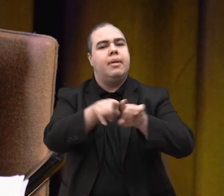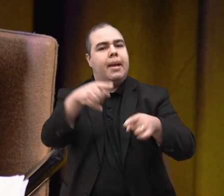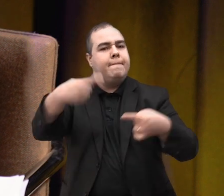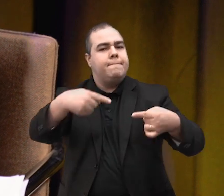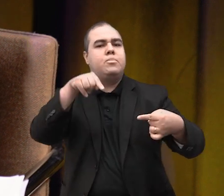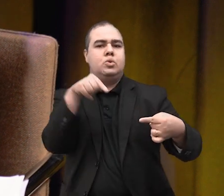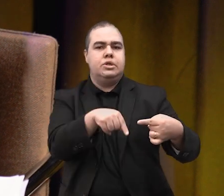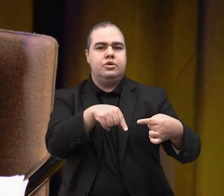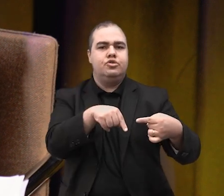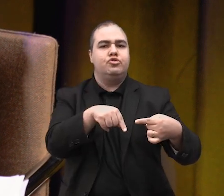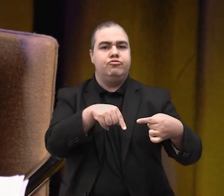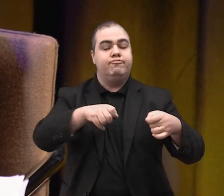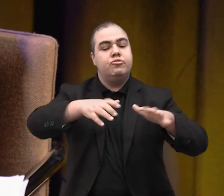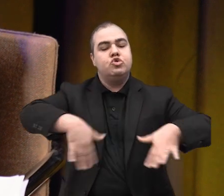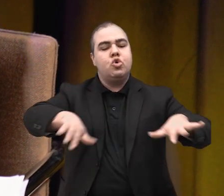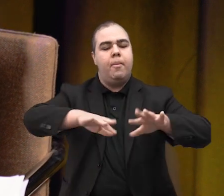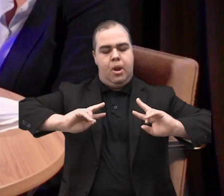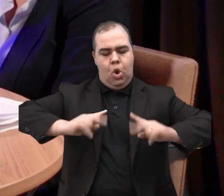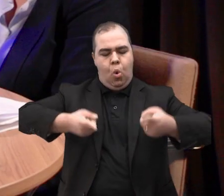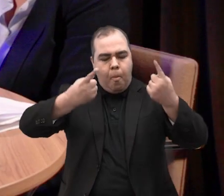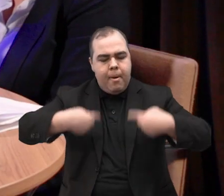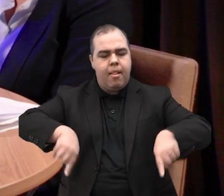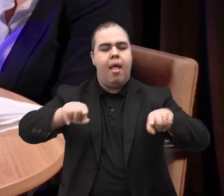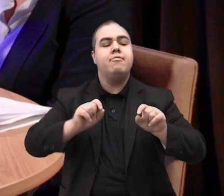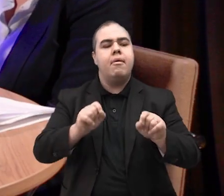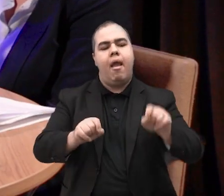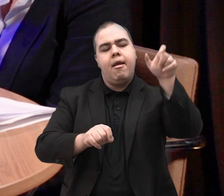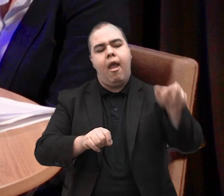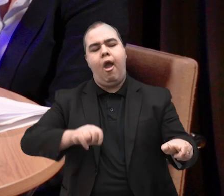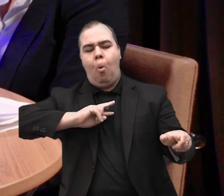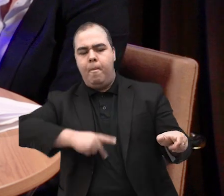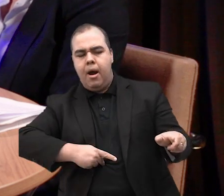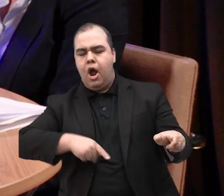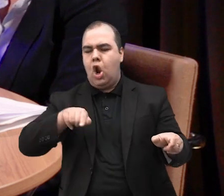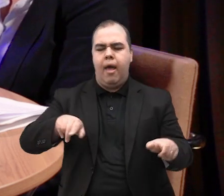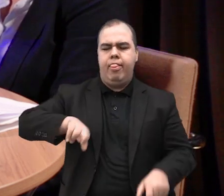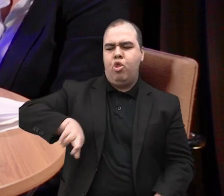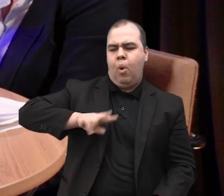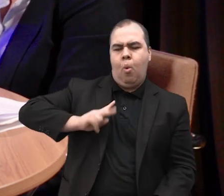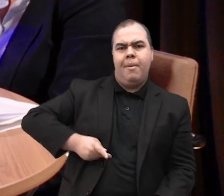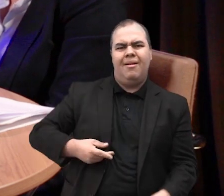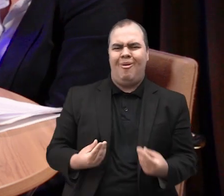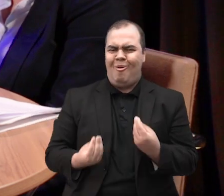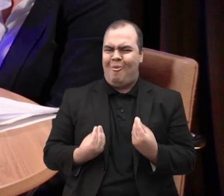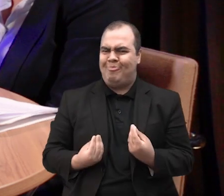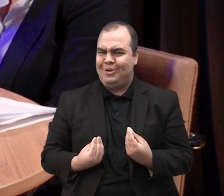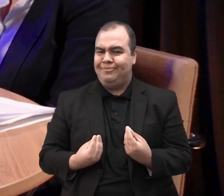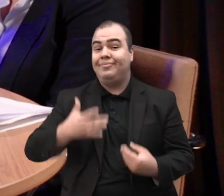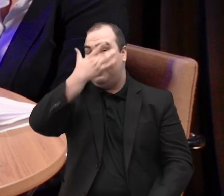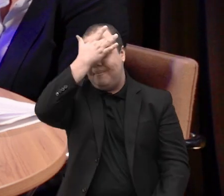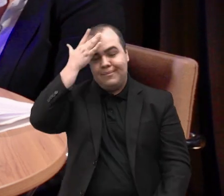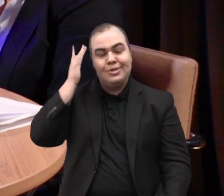política em torno dos Sentidos de humanidade de quem é humano de quem não é humano e ainda hoje a pessoas que